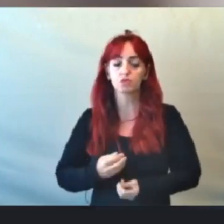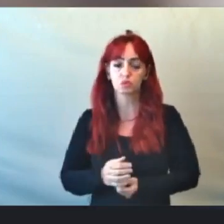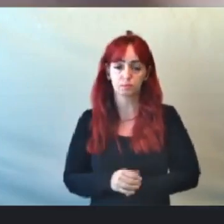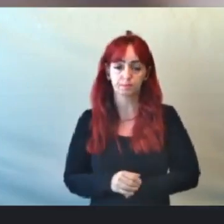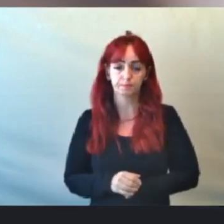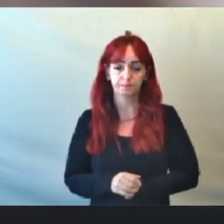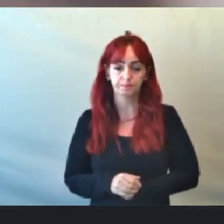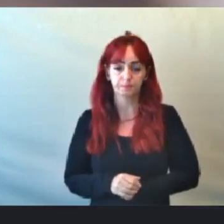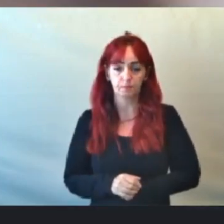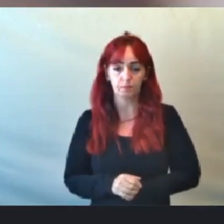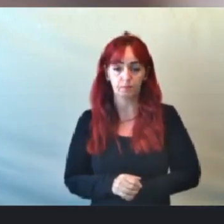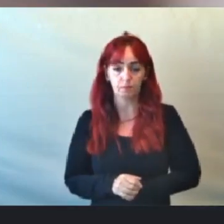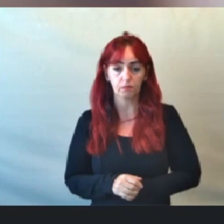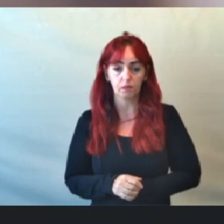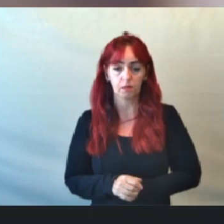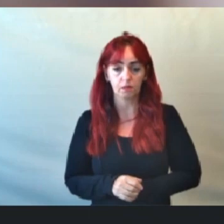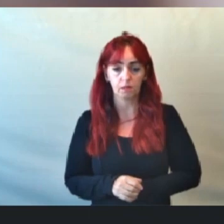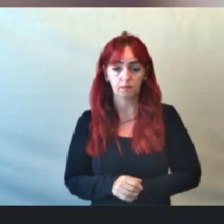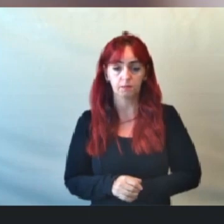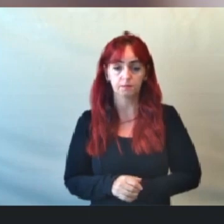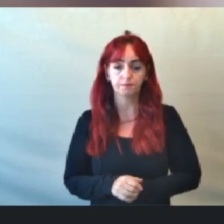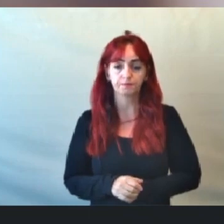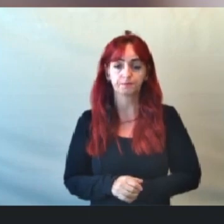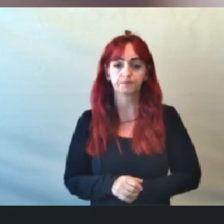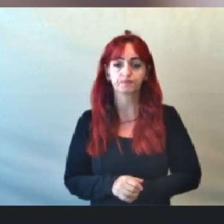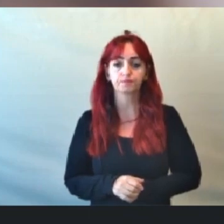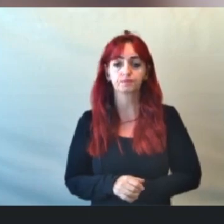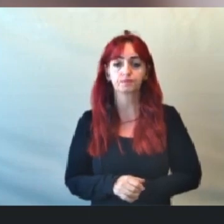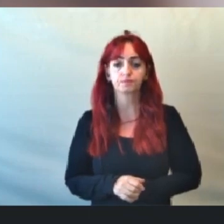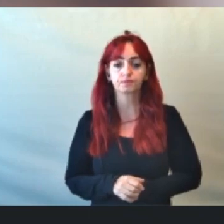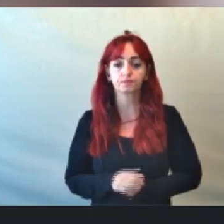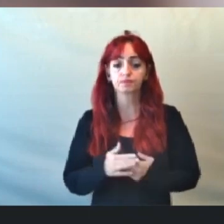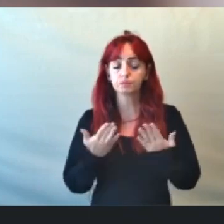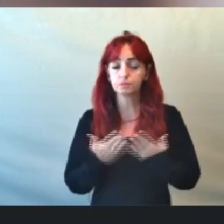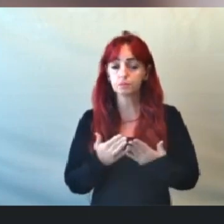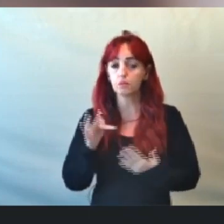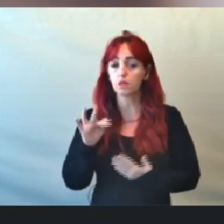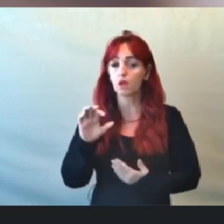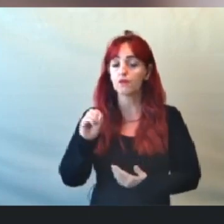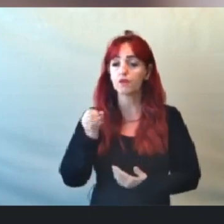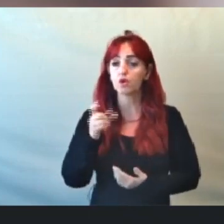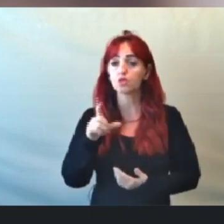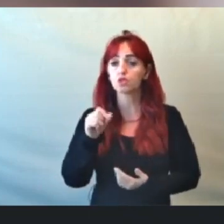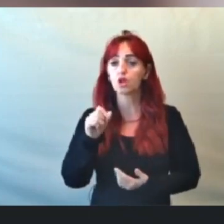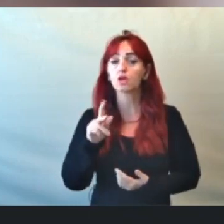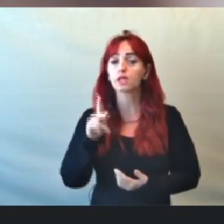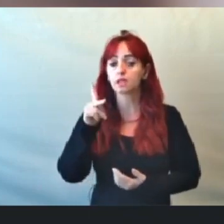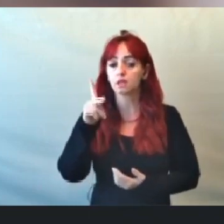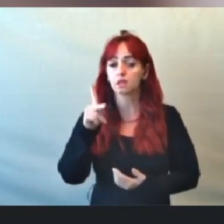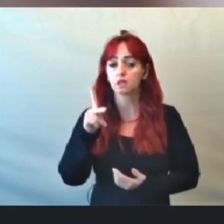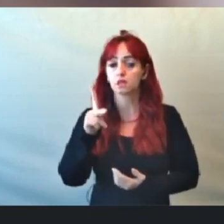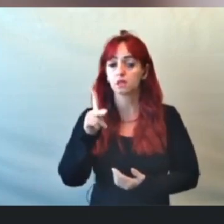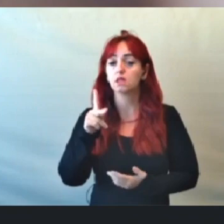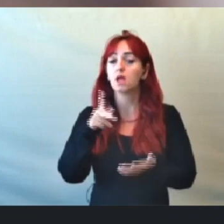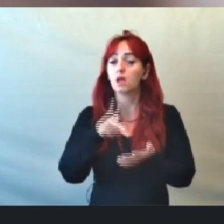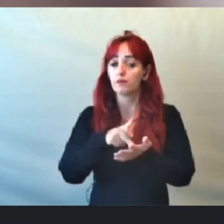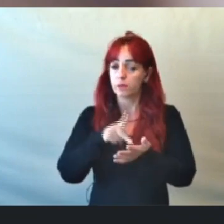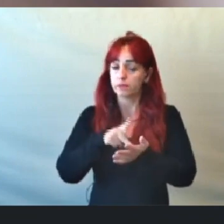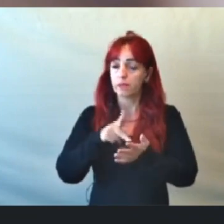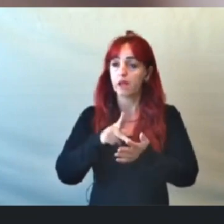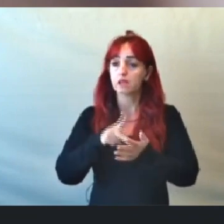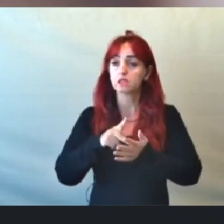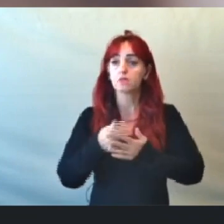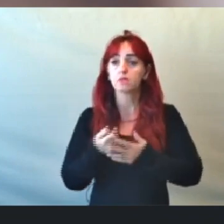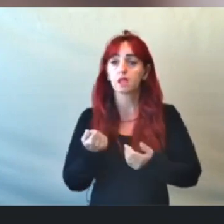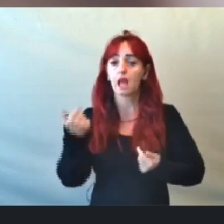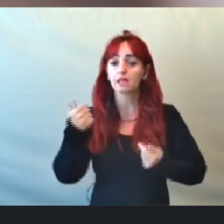Bom, tecnicamente, o FosLoc, ele faz realmente uma reação química, né, entre